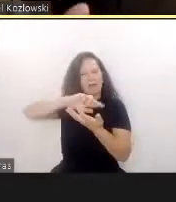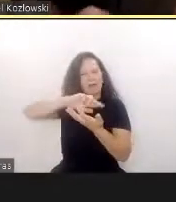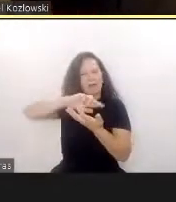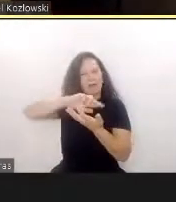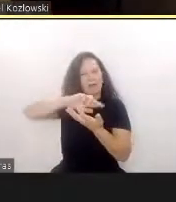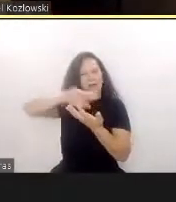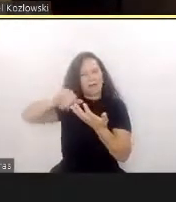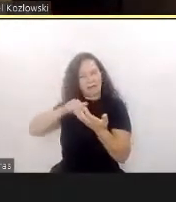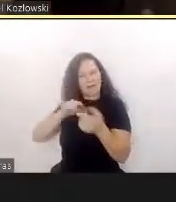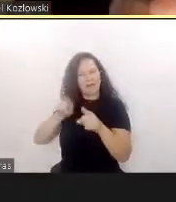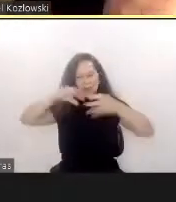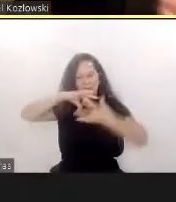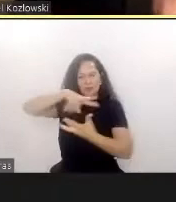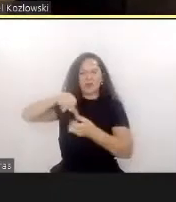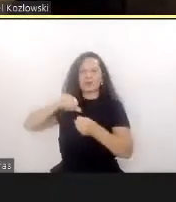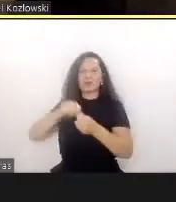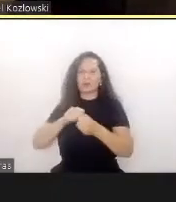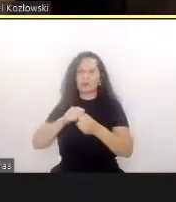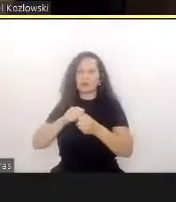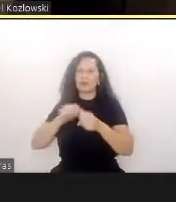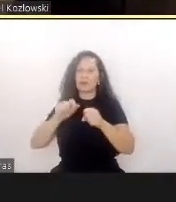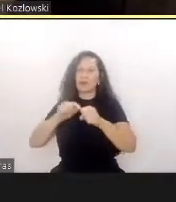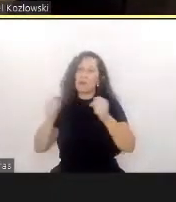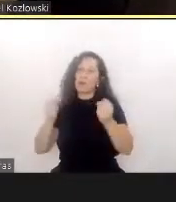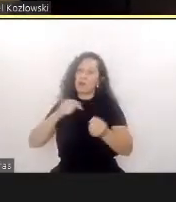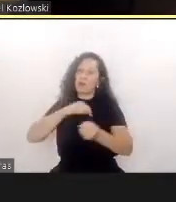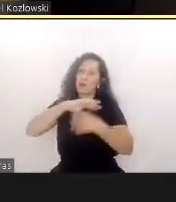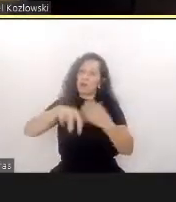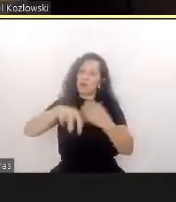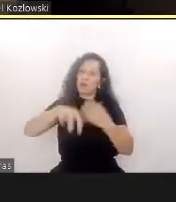urbanização global, entre diversos outros.